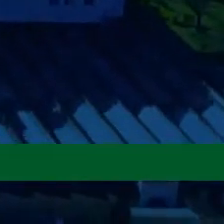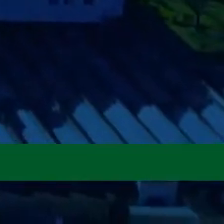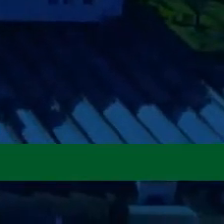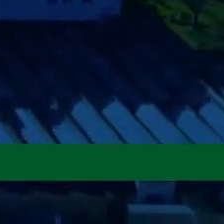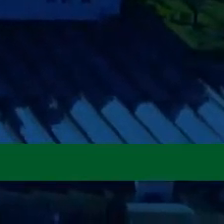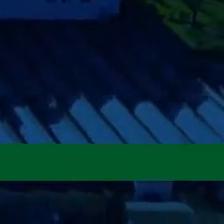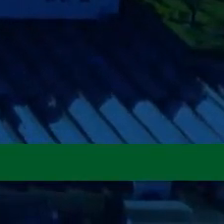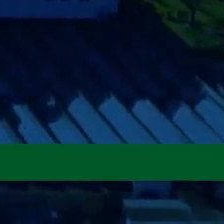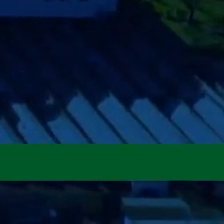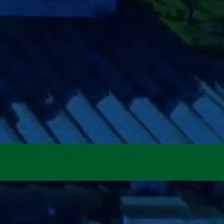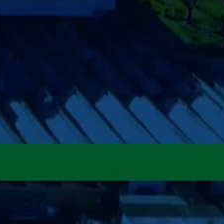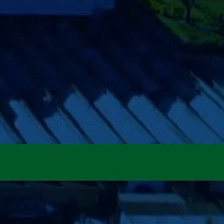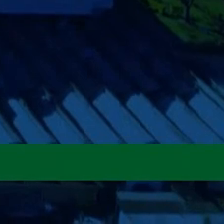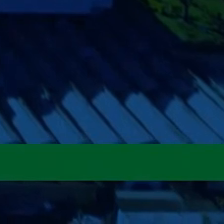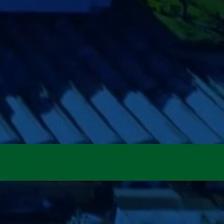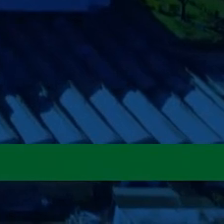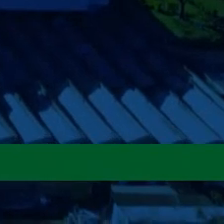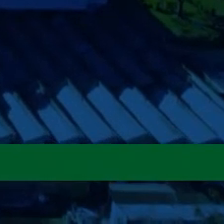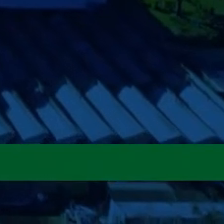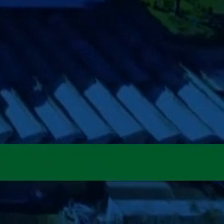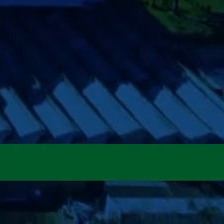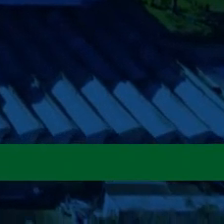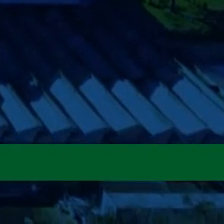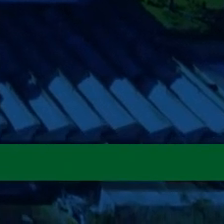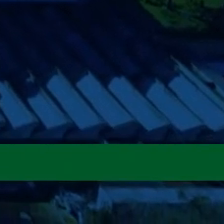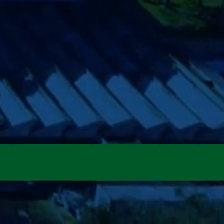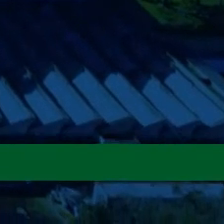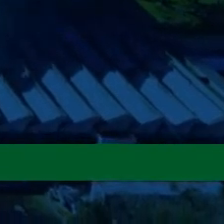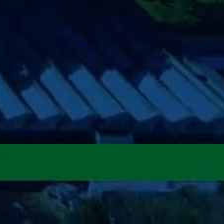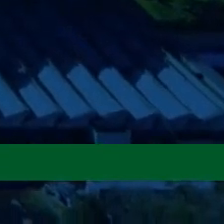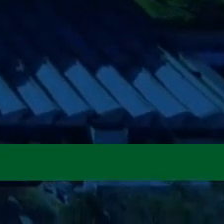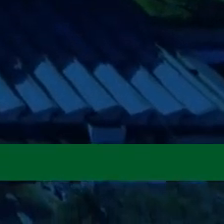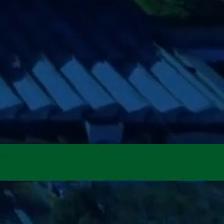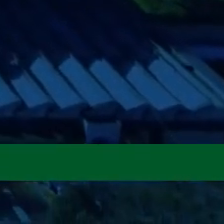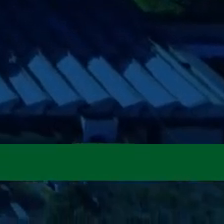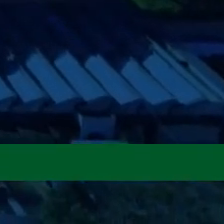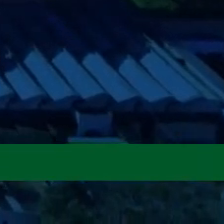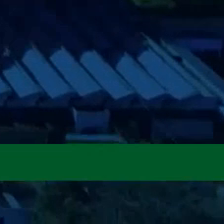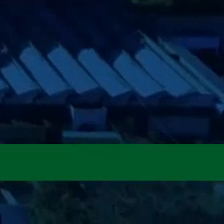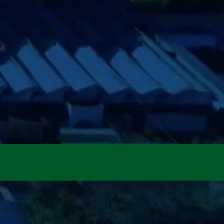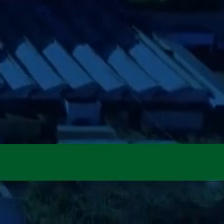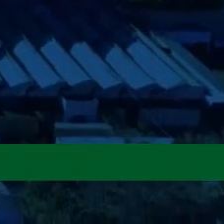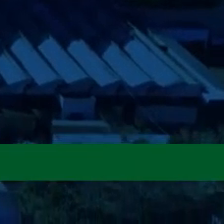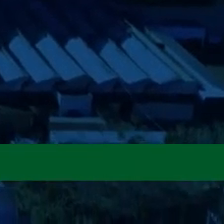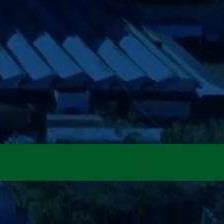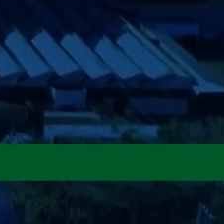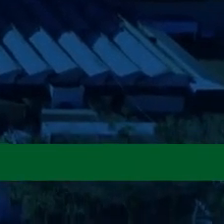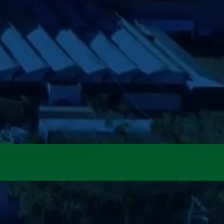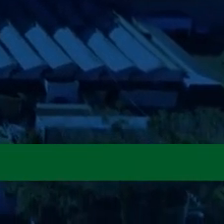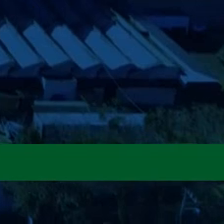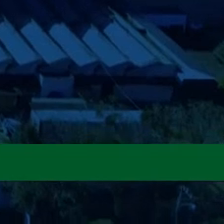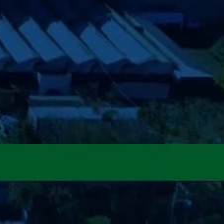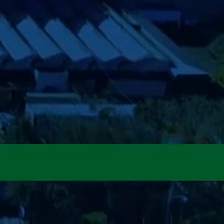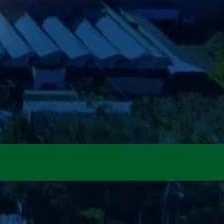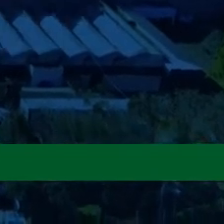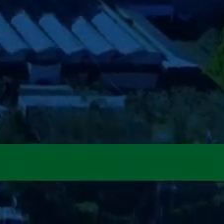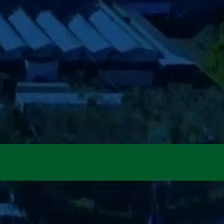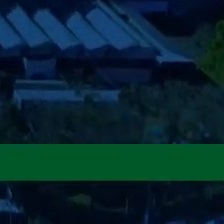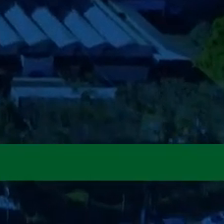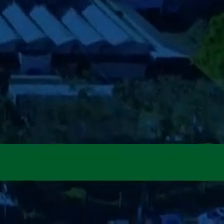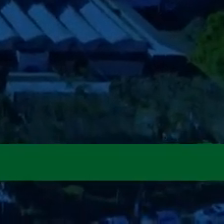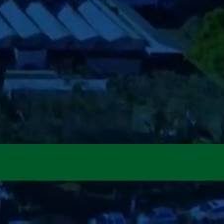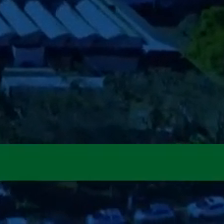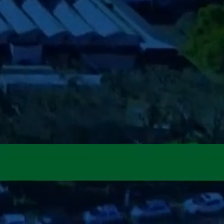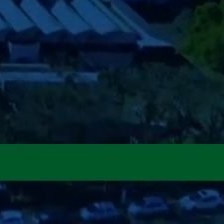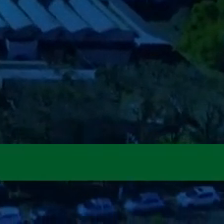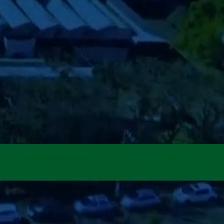de Saúde e referência em alta complexidade para a população do Oeste Catarinense, o HRO é considerado o gigante da saúde